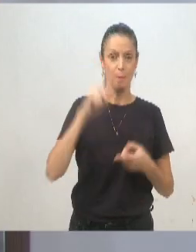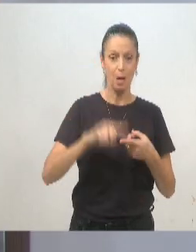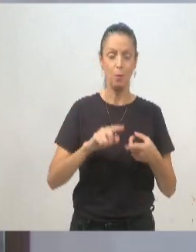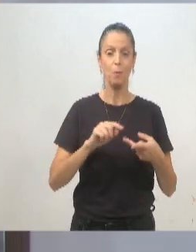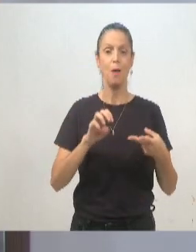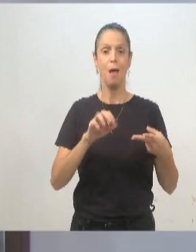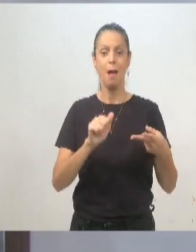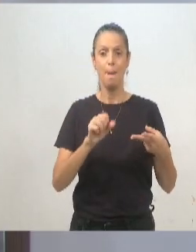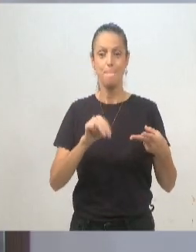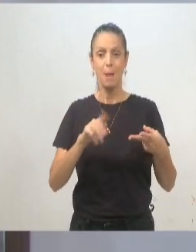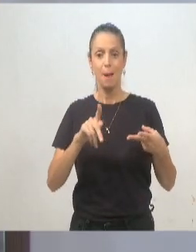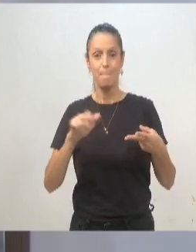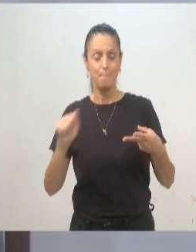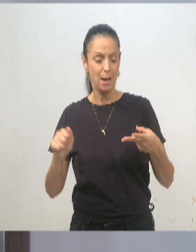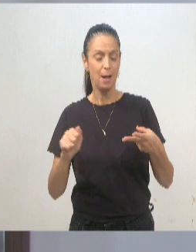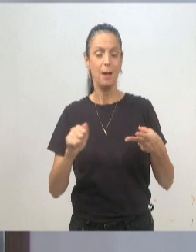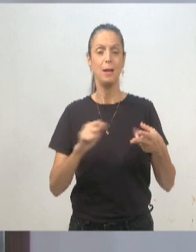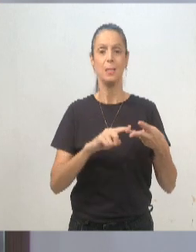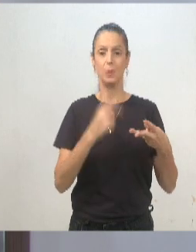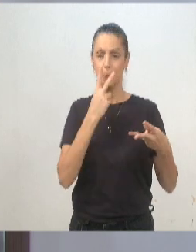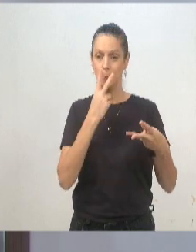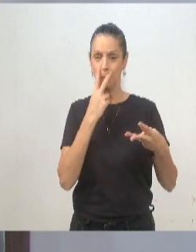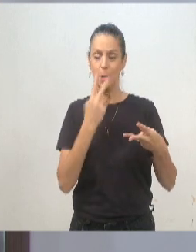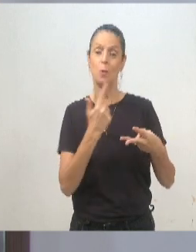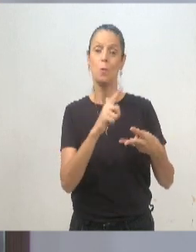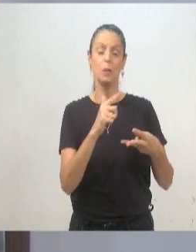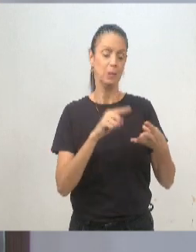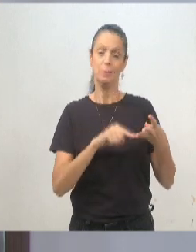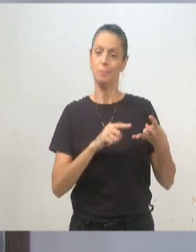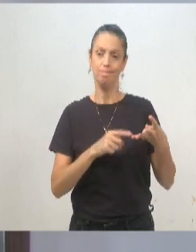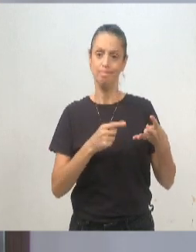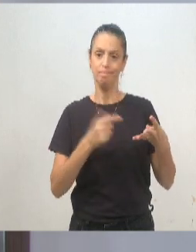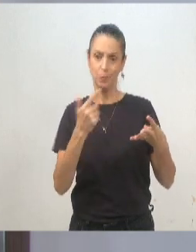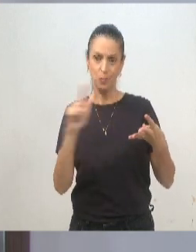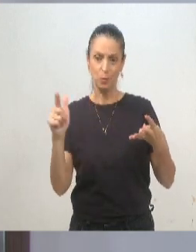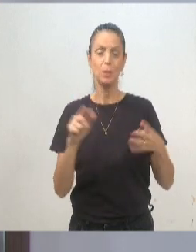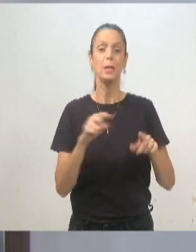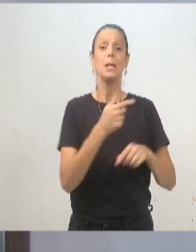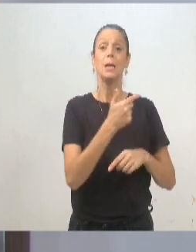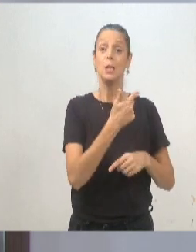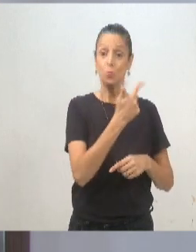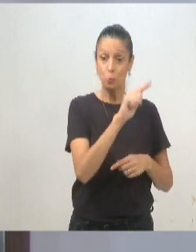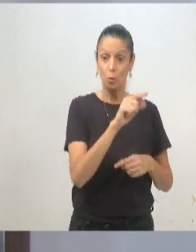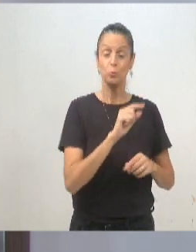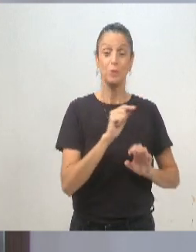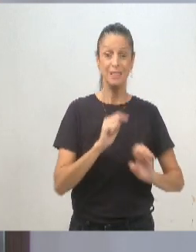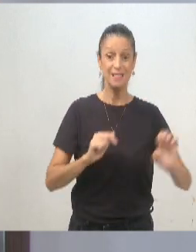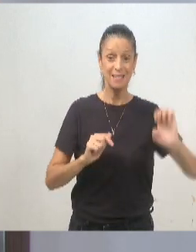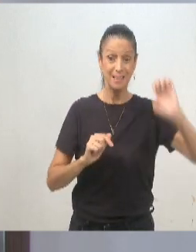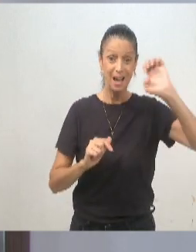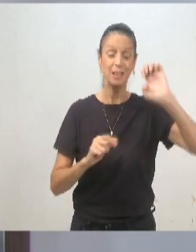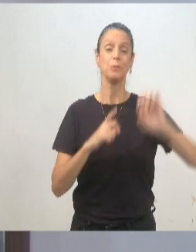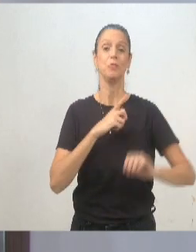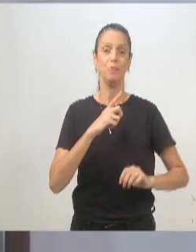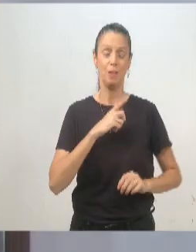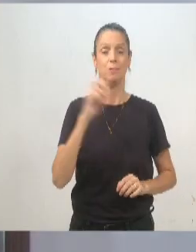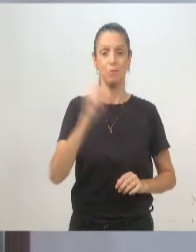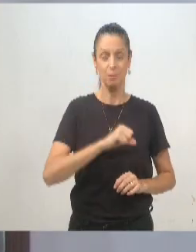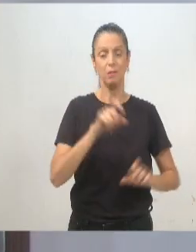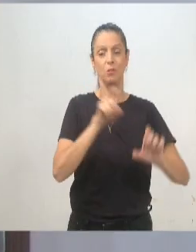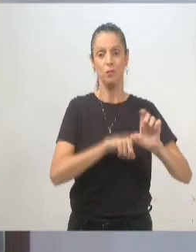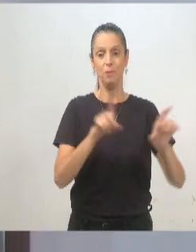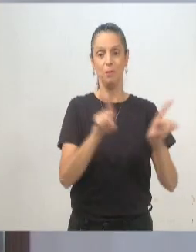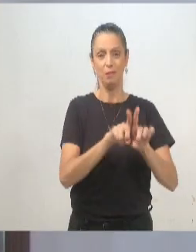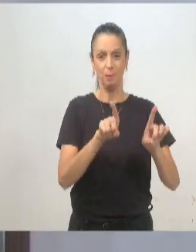Santo e Mato Grosso. Os demais 23 estados da federação registraram déficits. Então, veja, nós passamos por